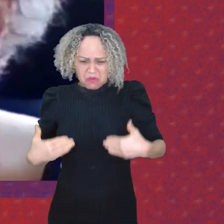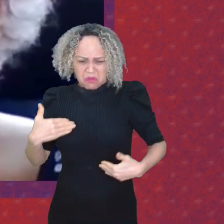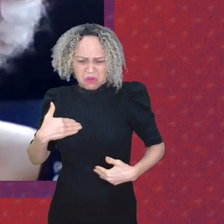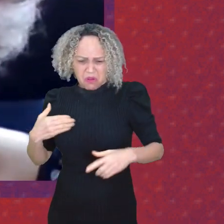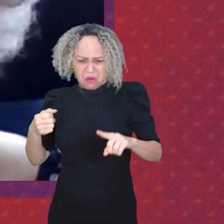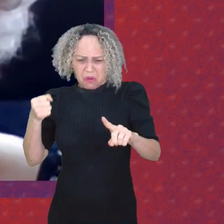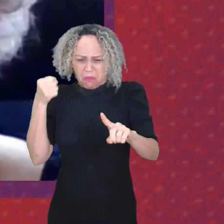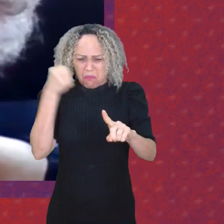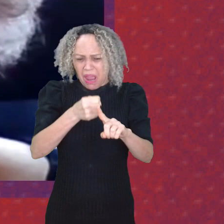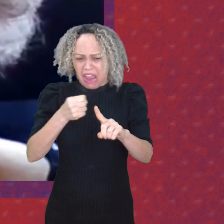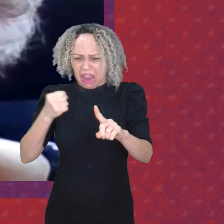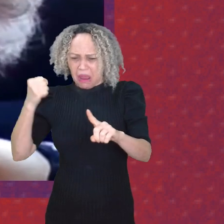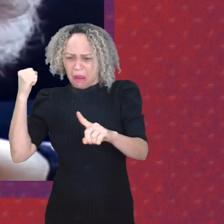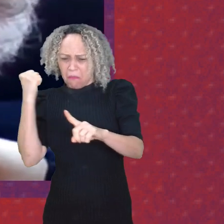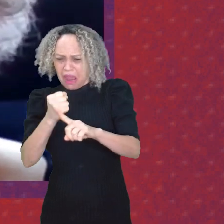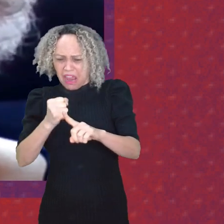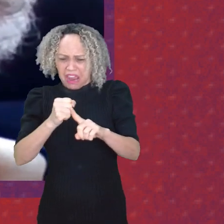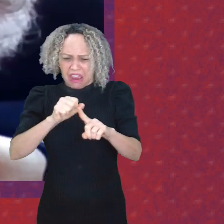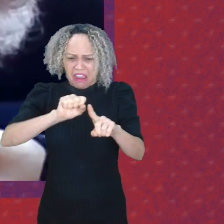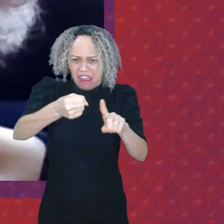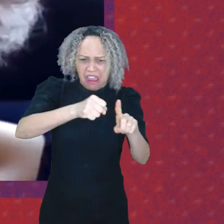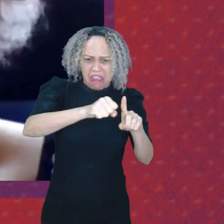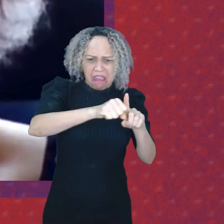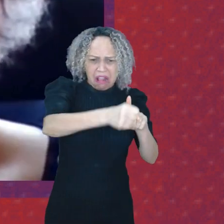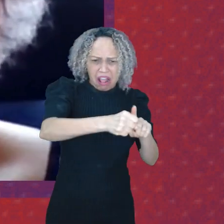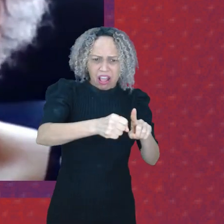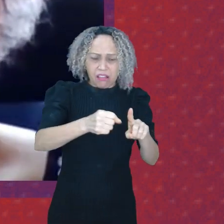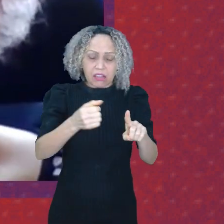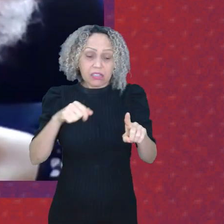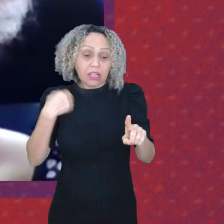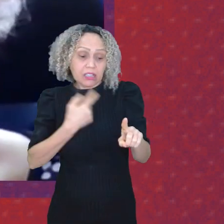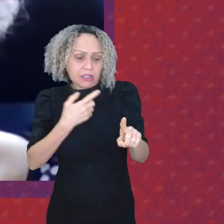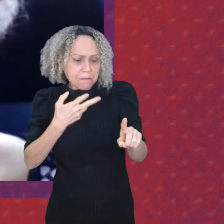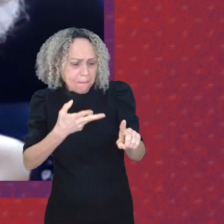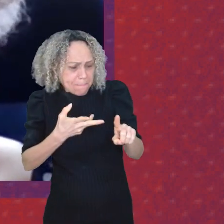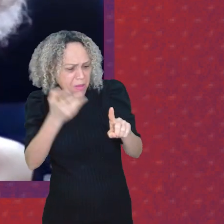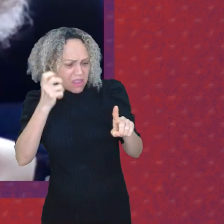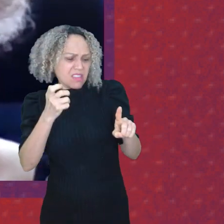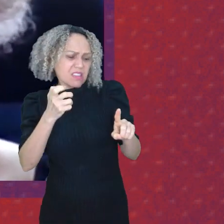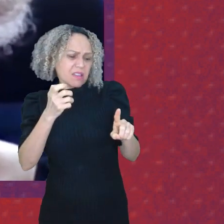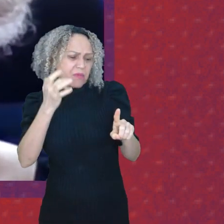Ela é visível. Ela não pode ser negada.